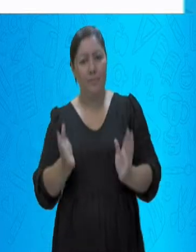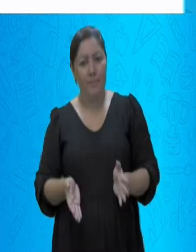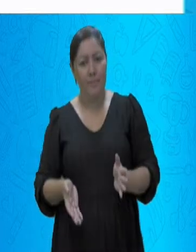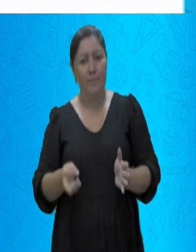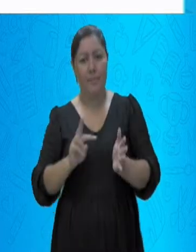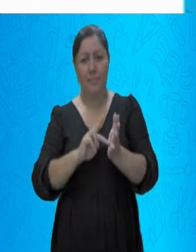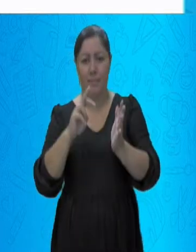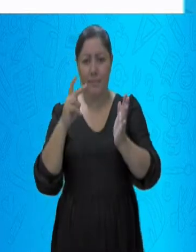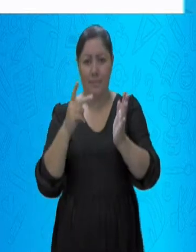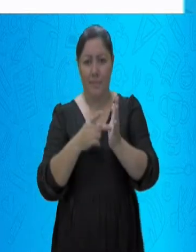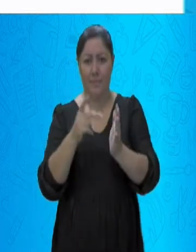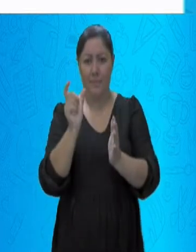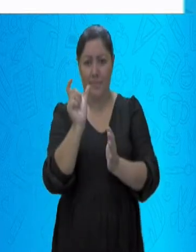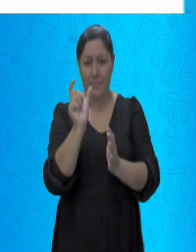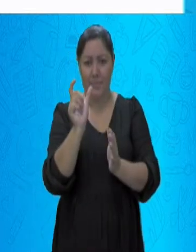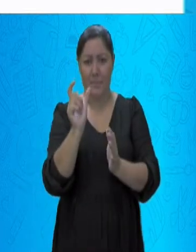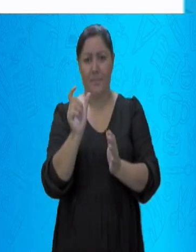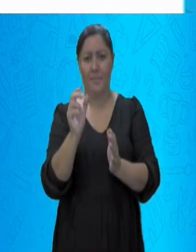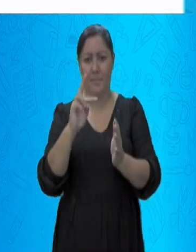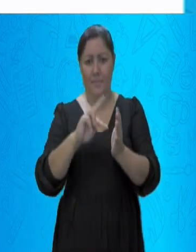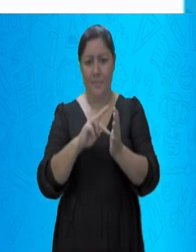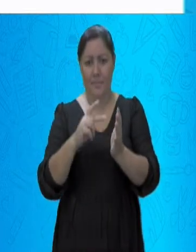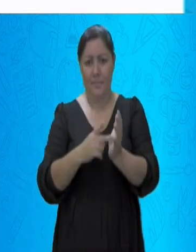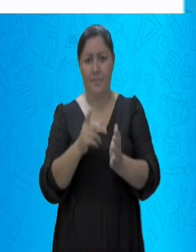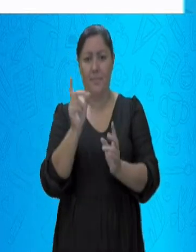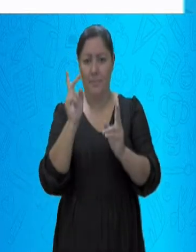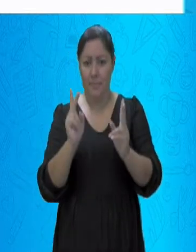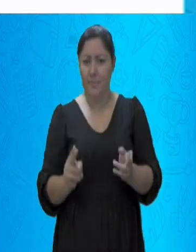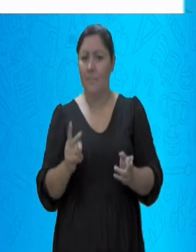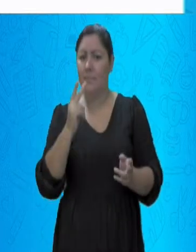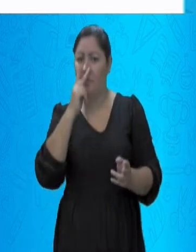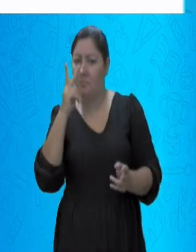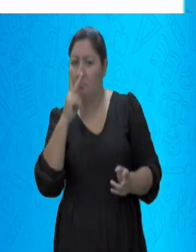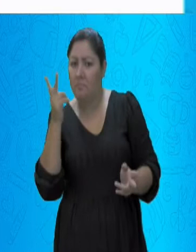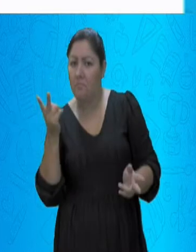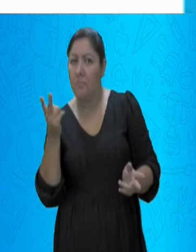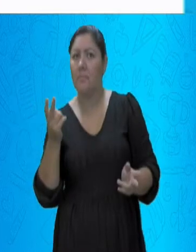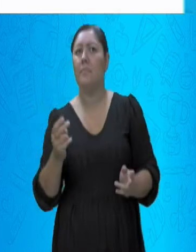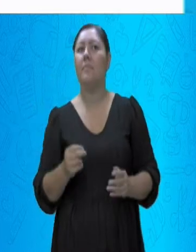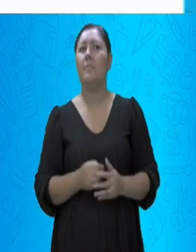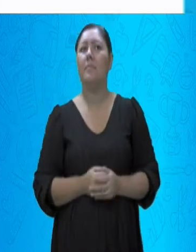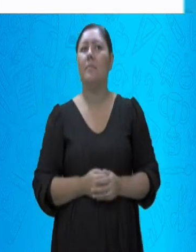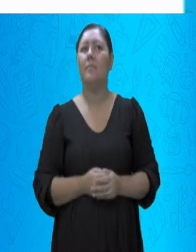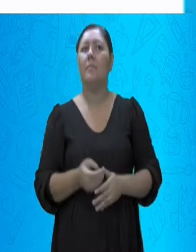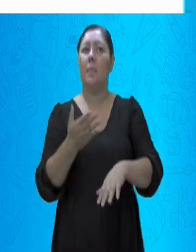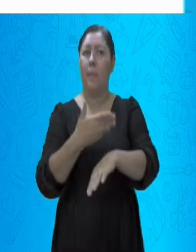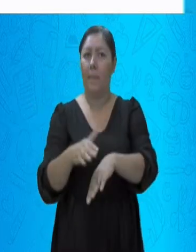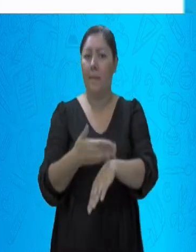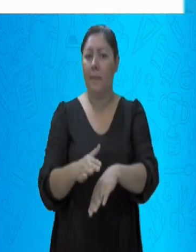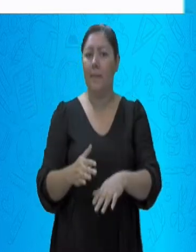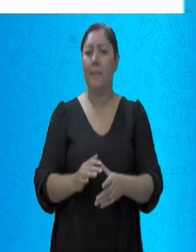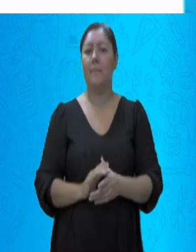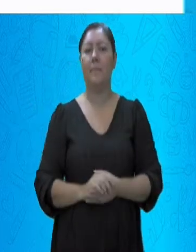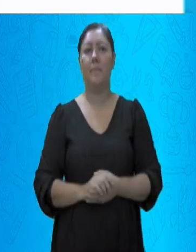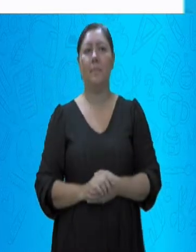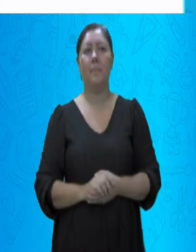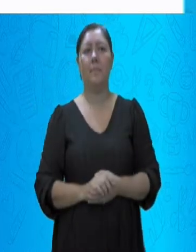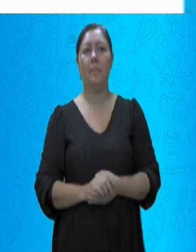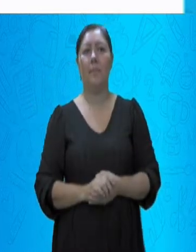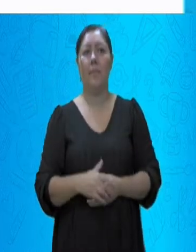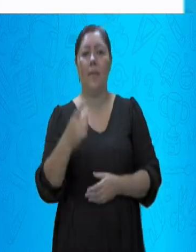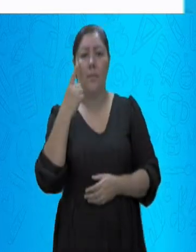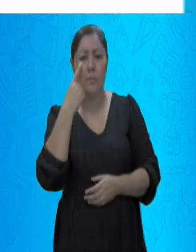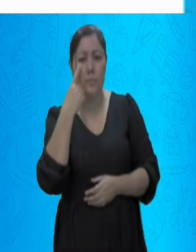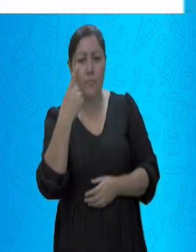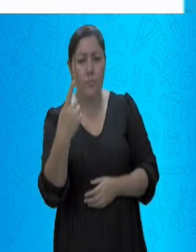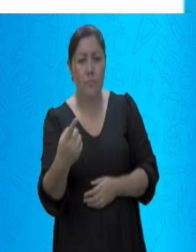que têm o mesmo significado parecido. Então, vamos praticar. Observe e identifique o